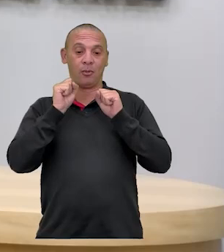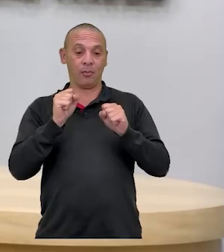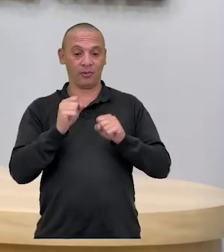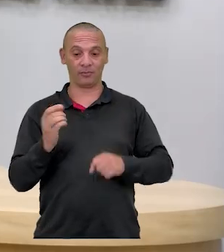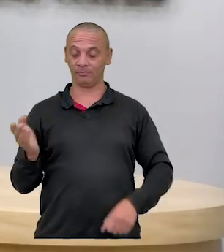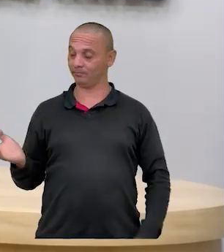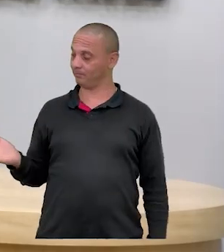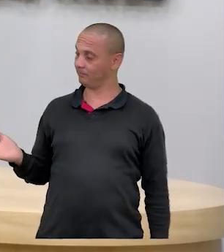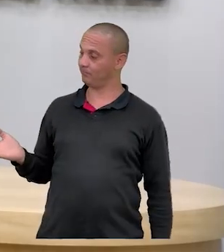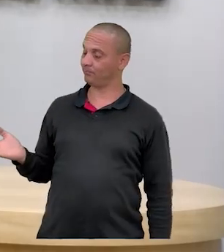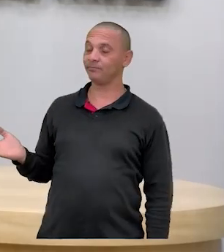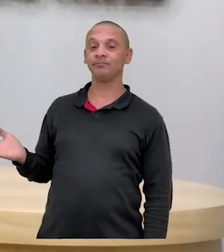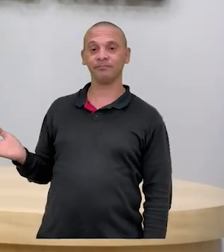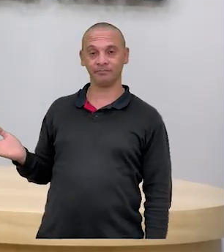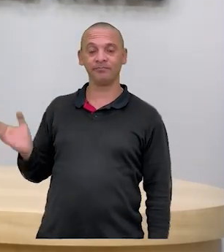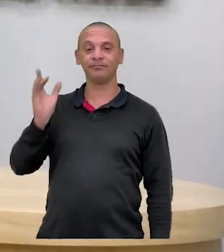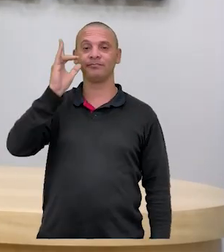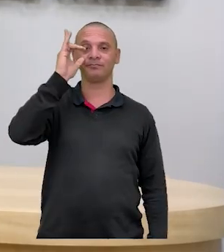CMSP_EM. Língua Portuguesa,